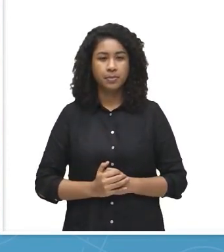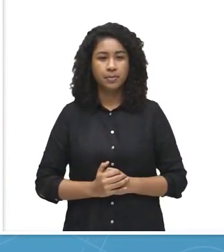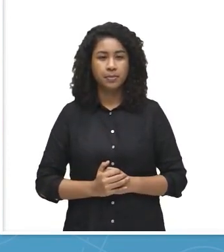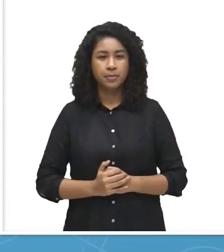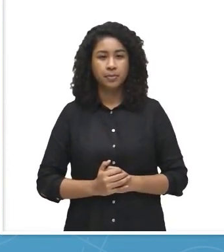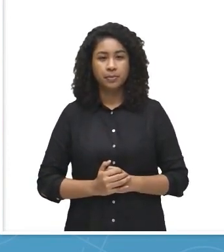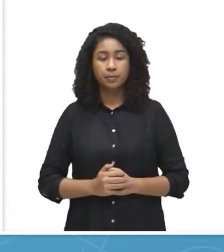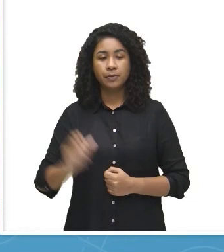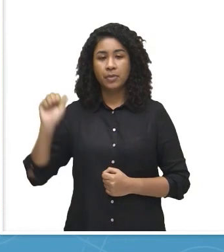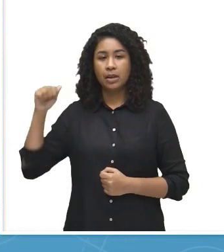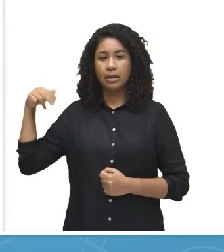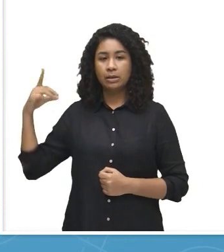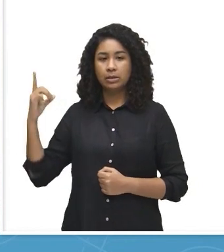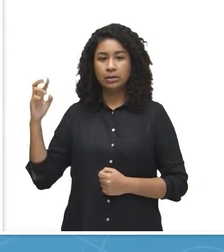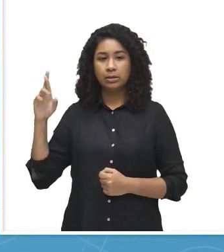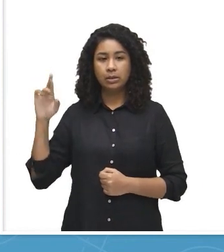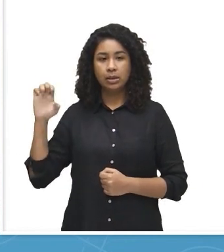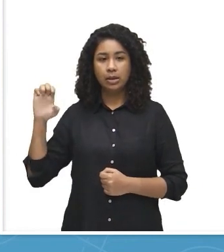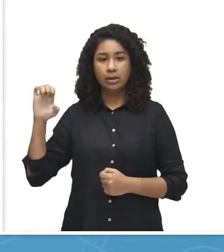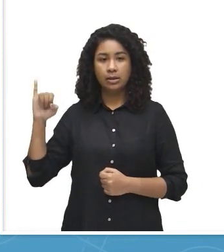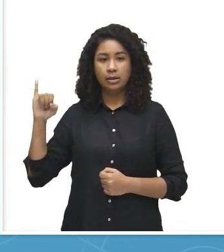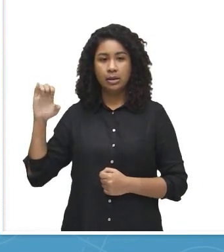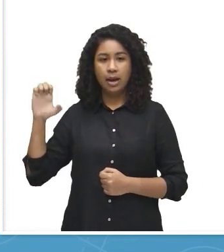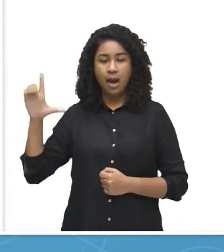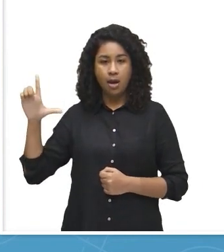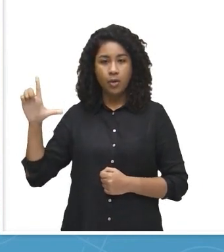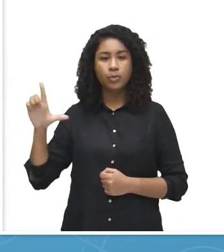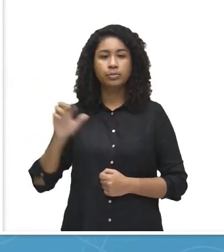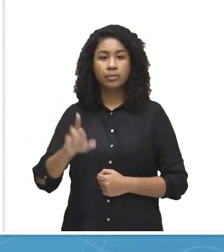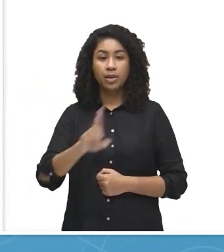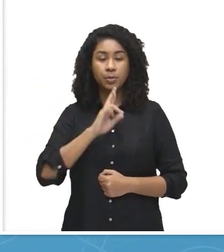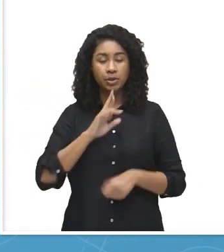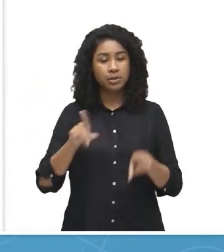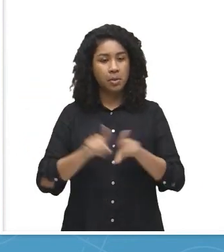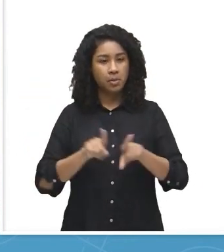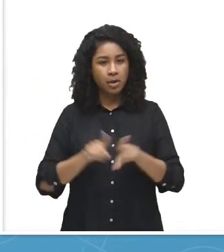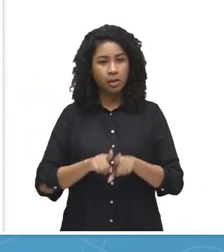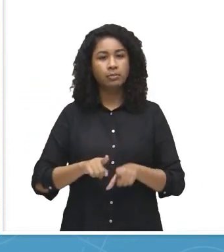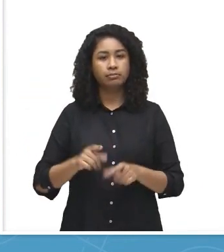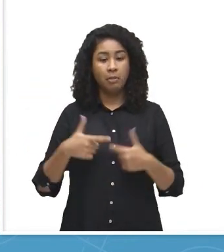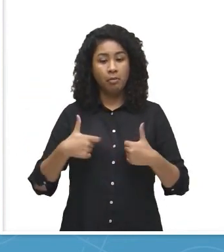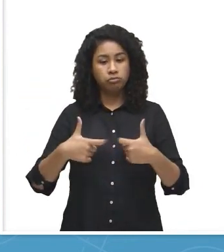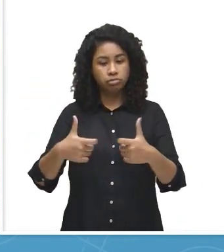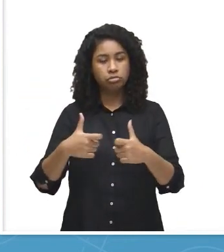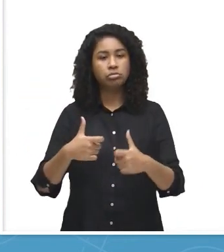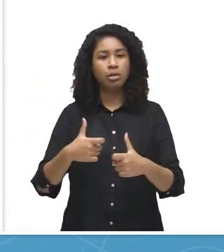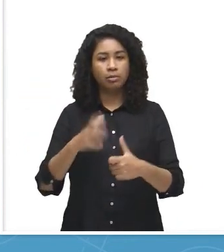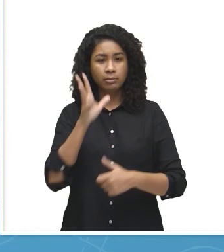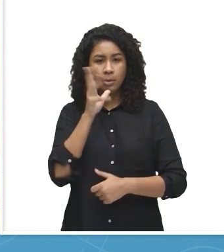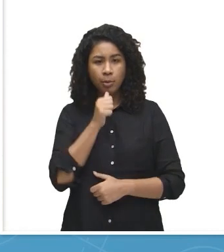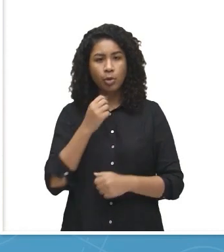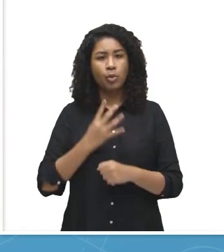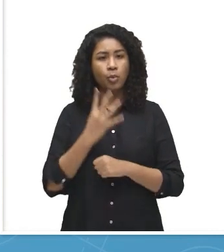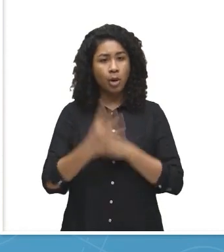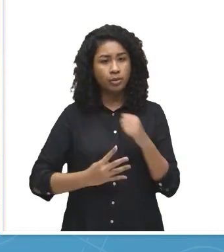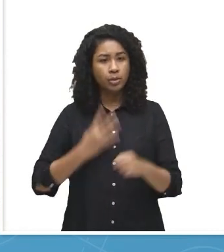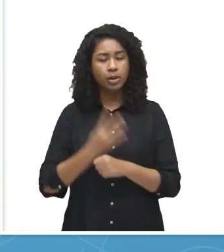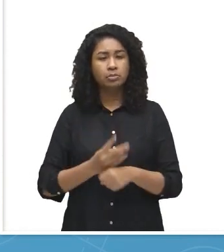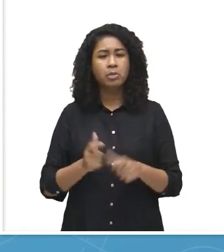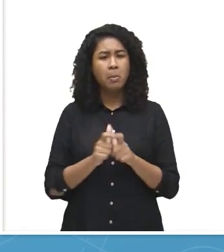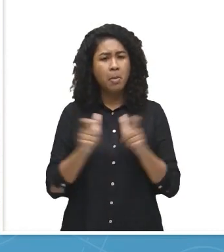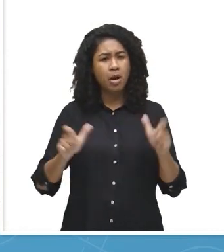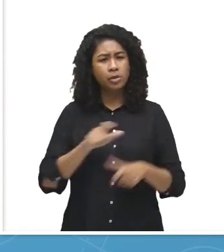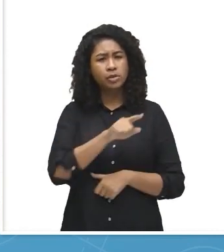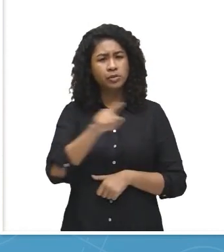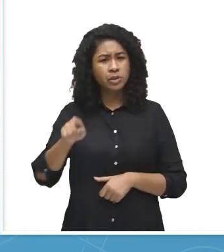O Andriel respondeu também que a guerra durou 4 anos. Vocês estão respondendo a maioria das vezes. A maioria que vocês estão respondendo